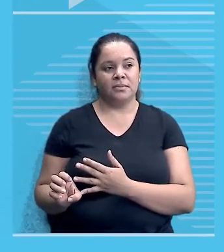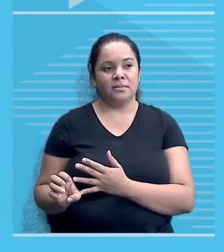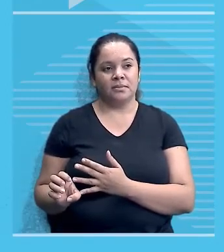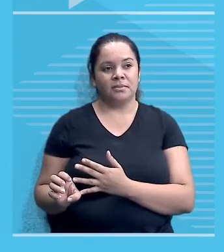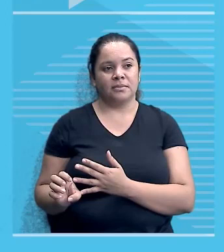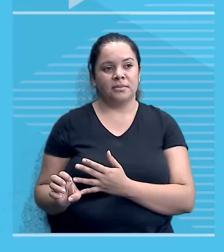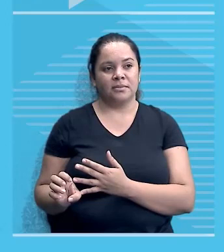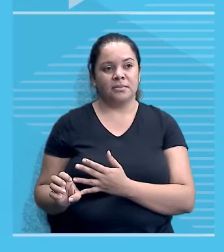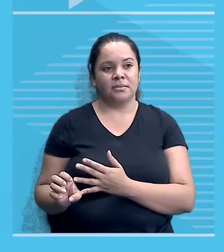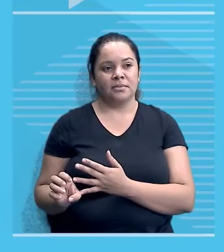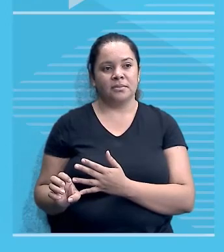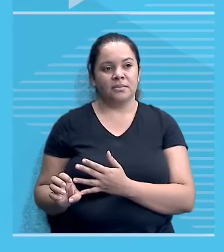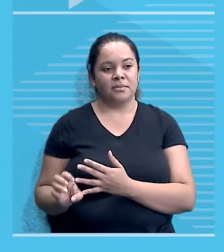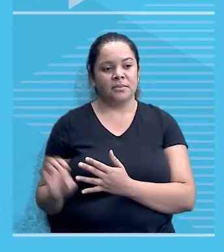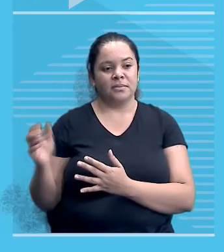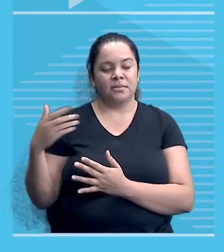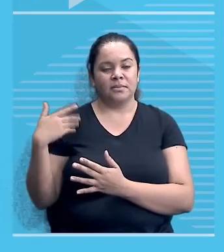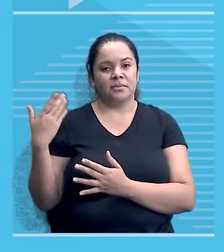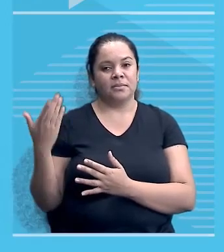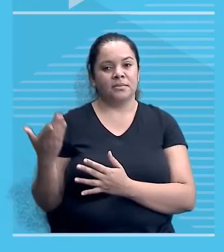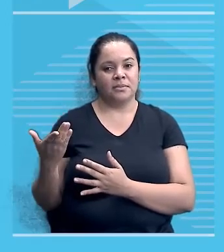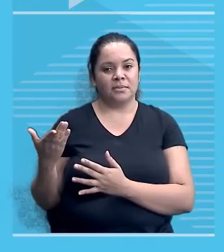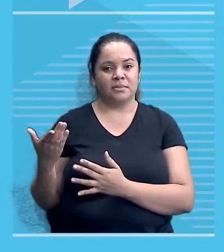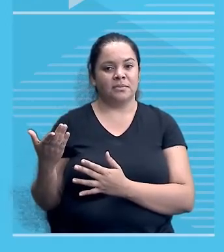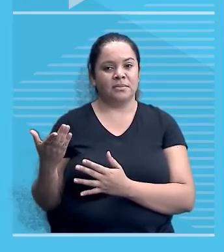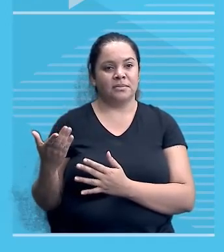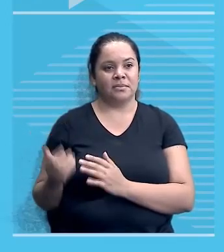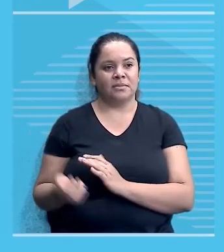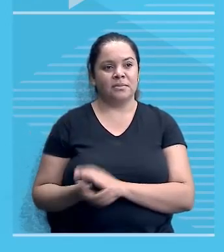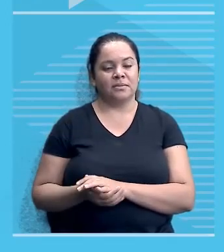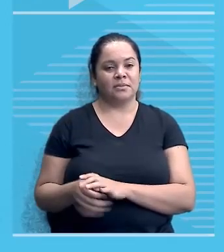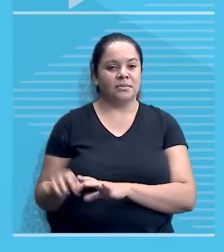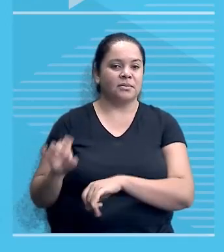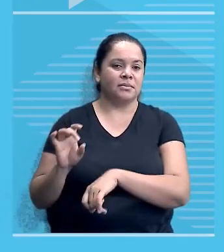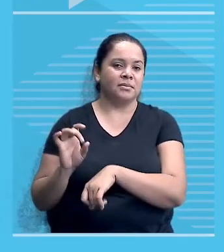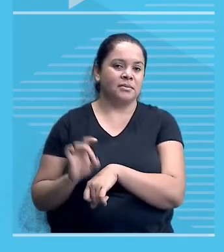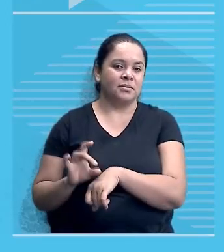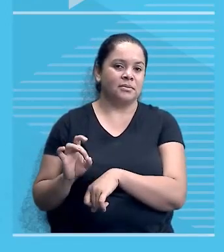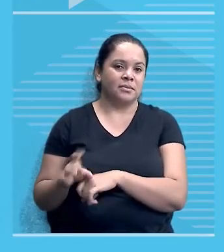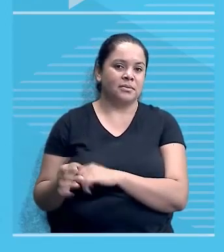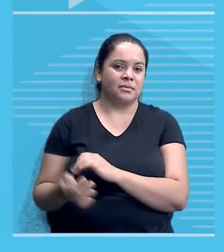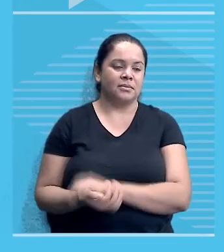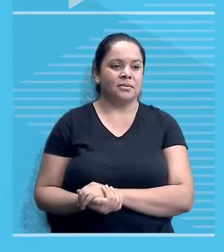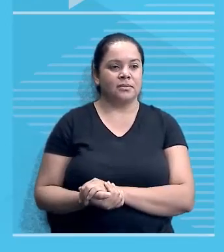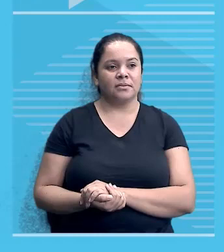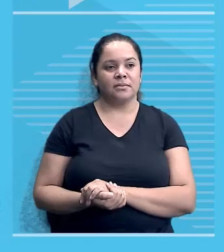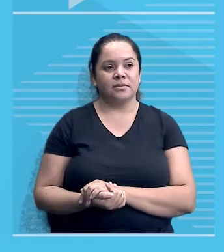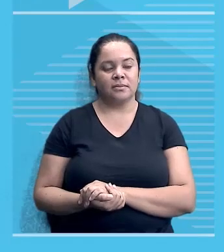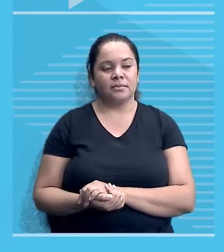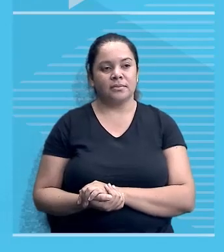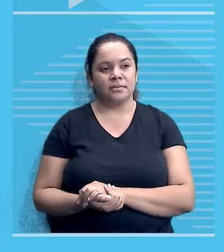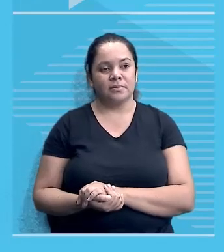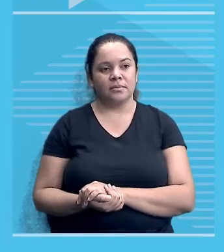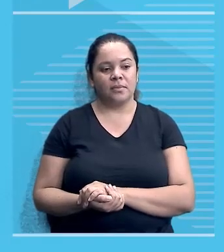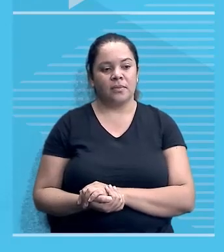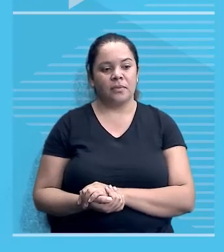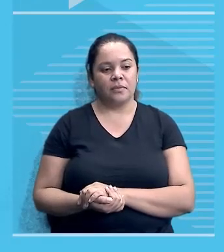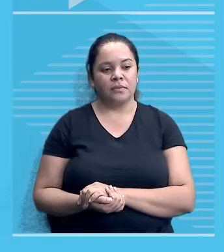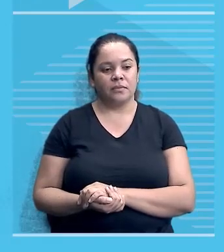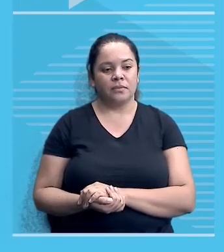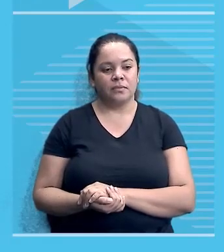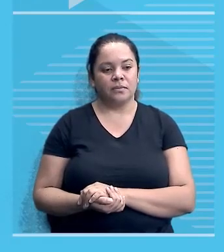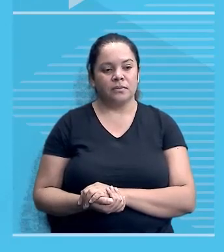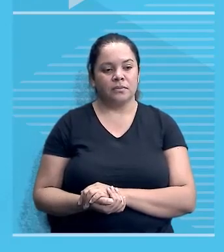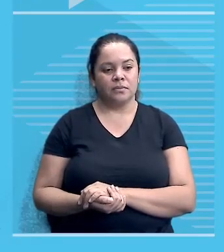natural e aí galerinha galera olha dica para você viu gente quando se deparado com questões